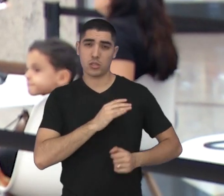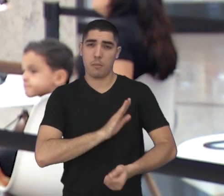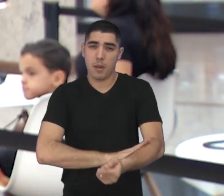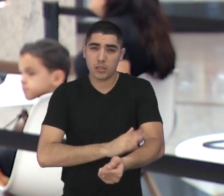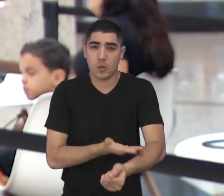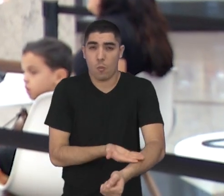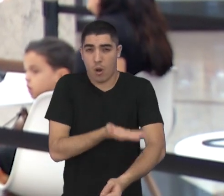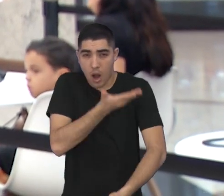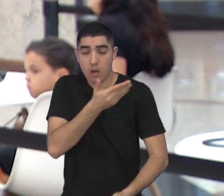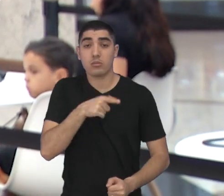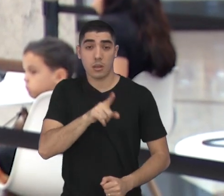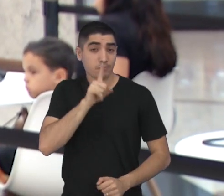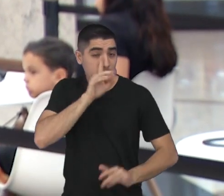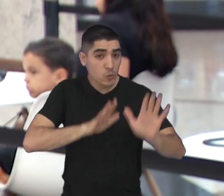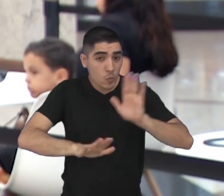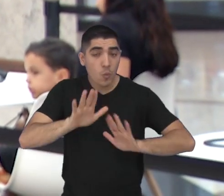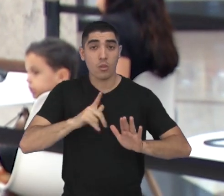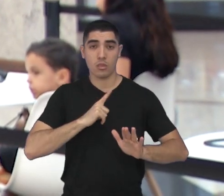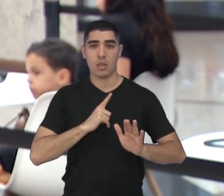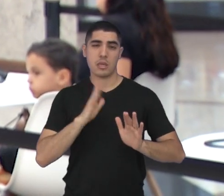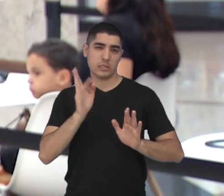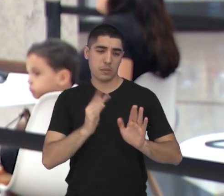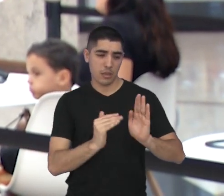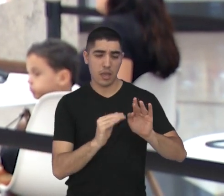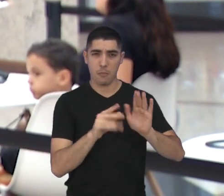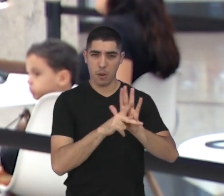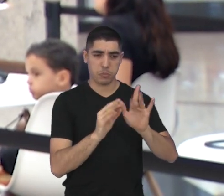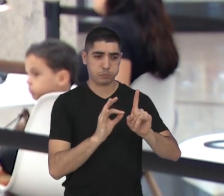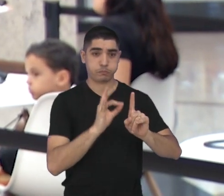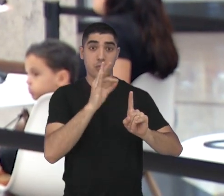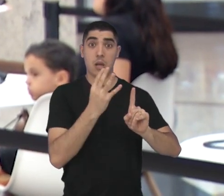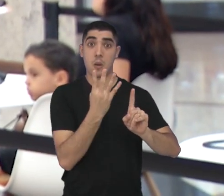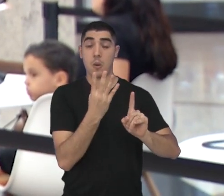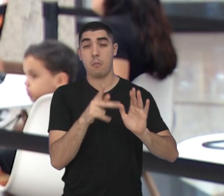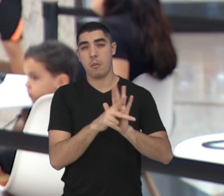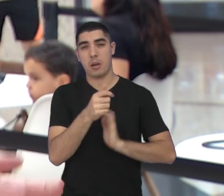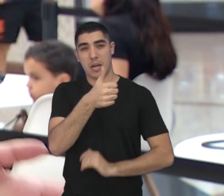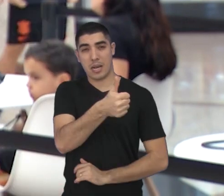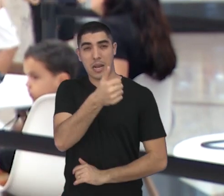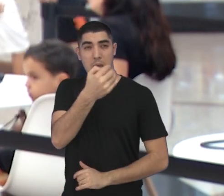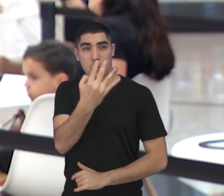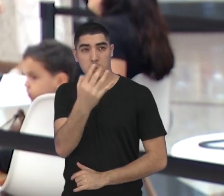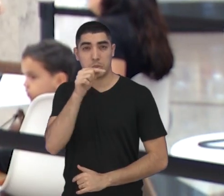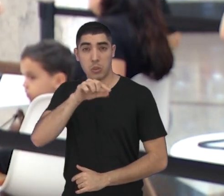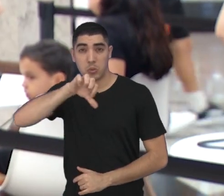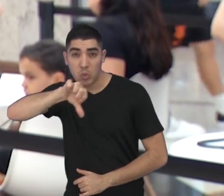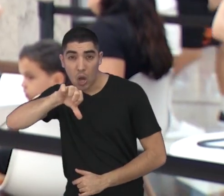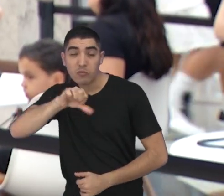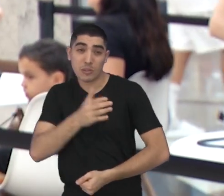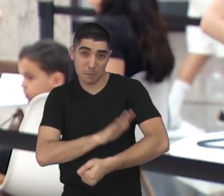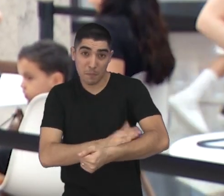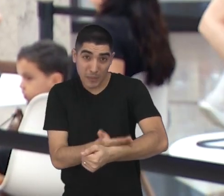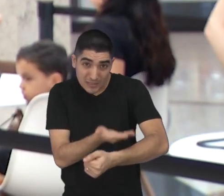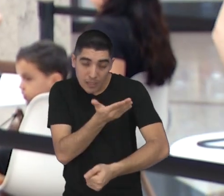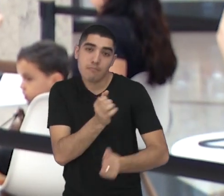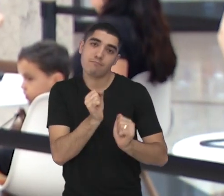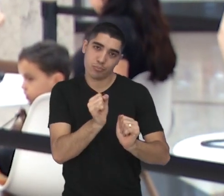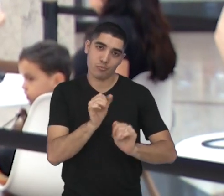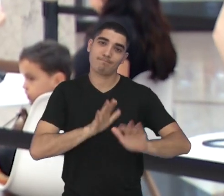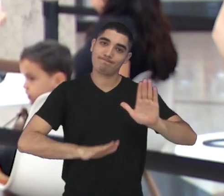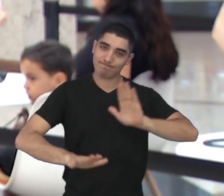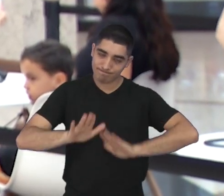pressão arterial acima de 140/90, ou como as pessoas melhor conhecem, 14/9, e ela